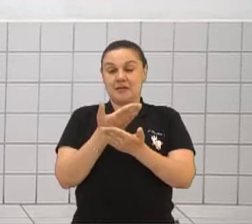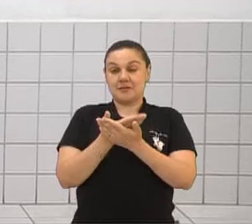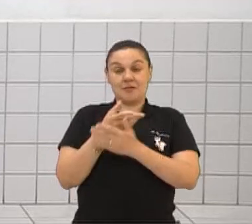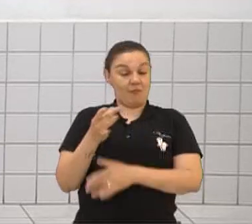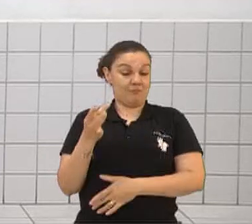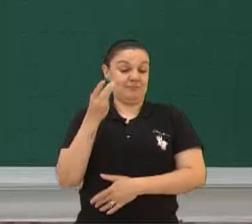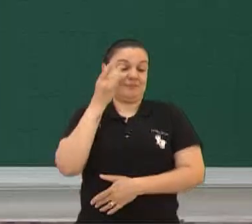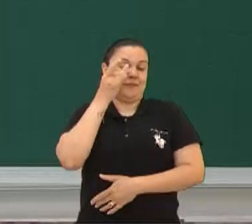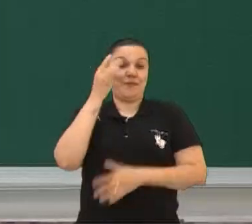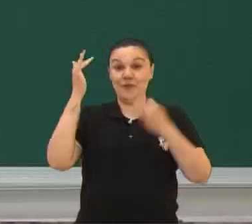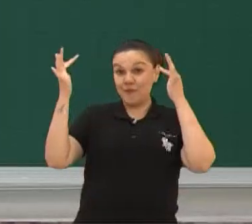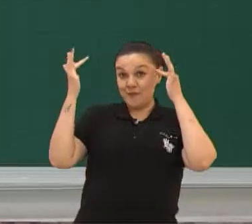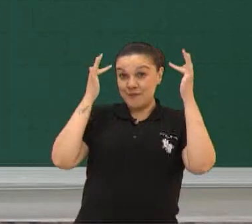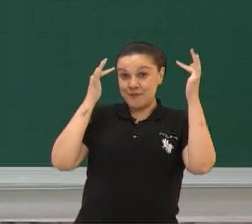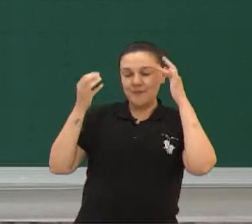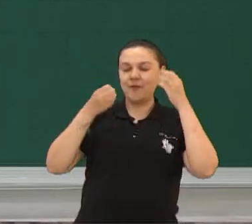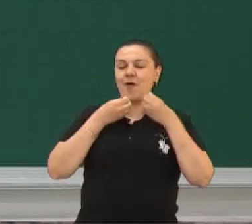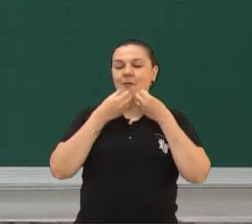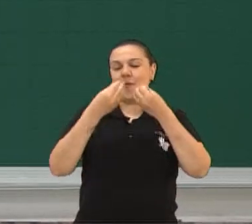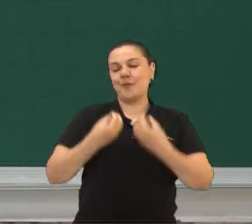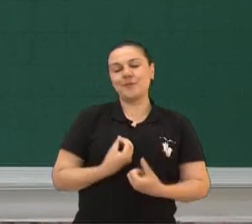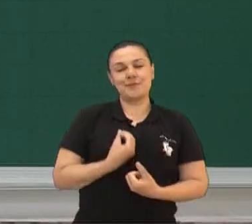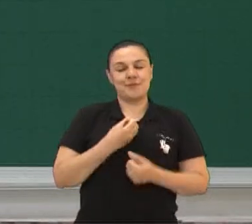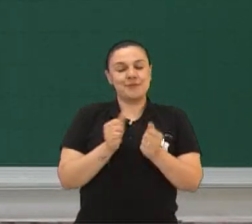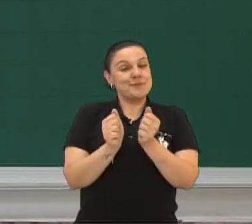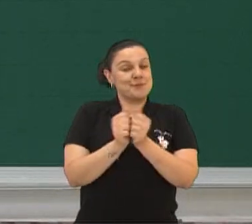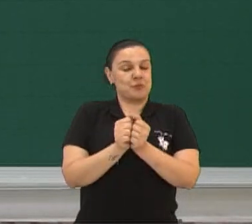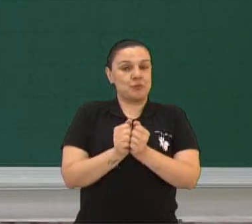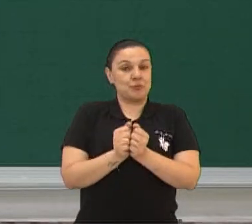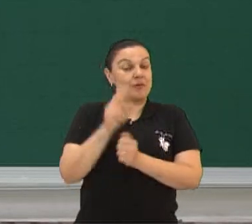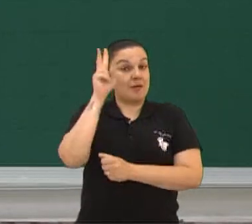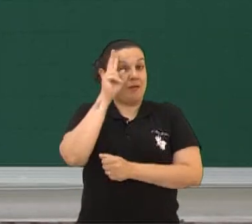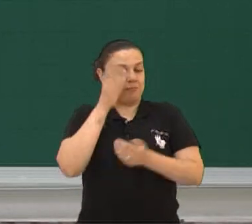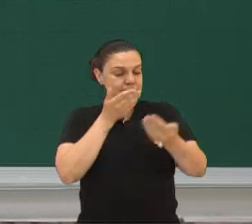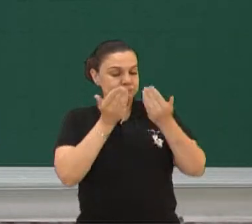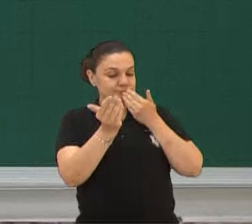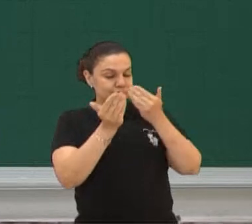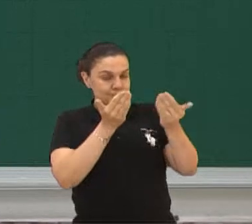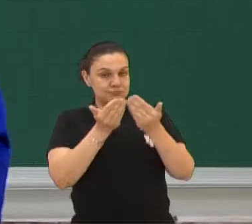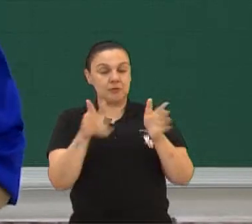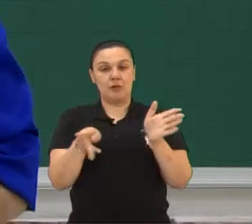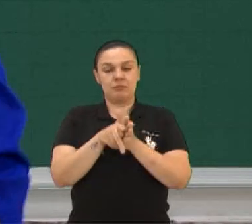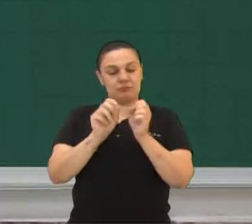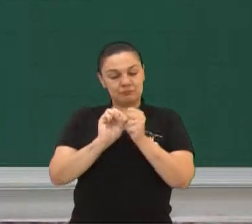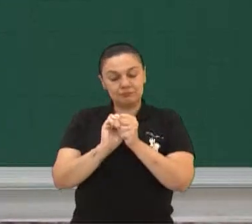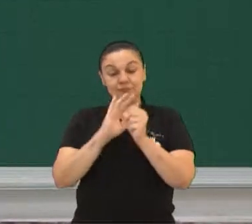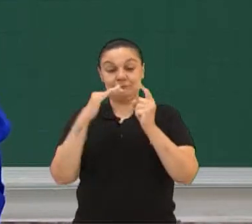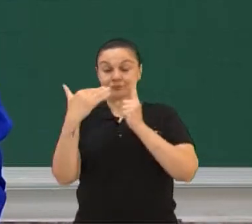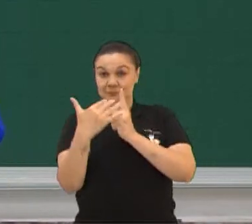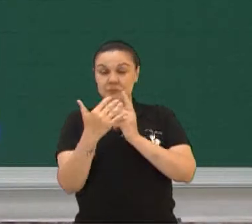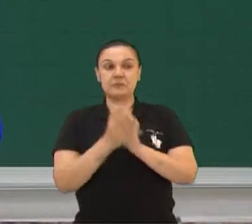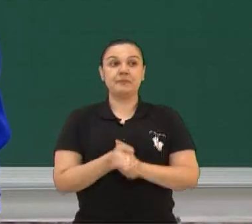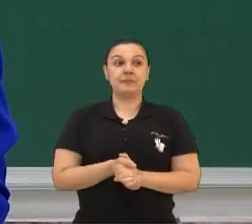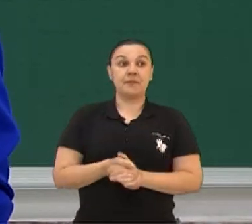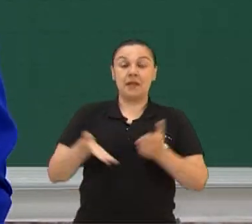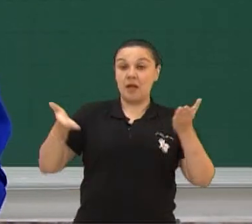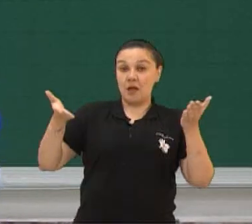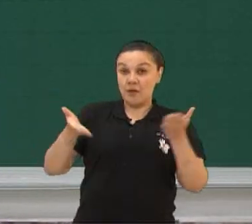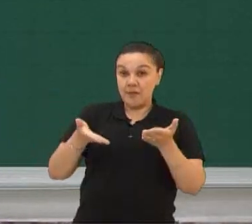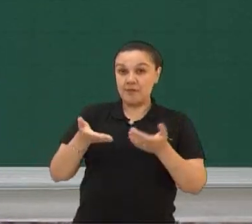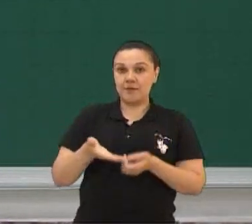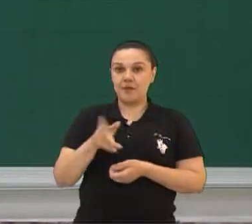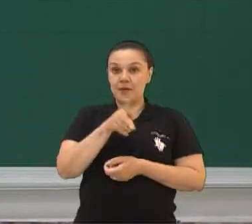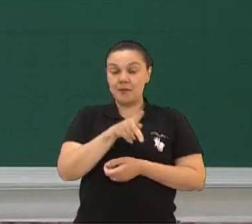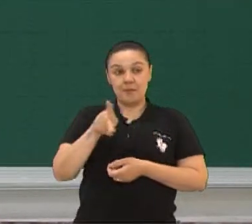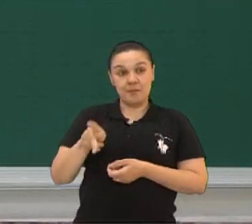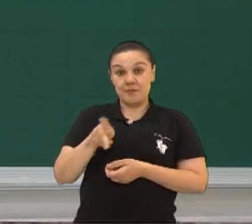vivo de filosofia. Que bom que vocês estão com a gente aí. Lembre-se de interagir com a gente aí nas redes sociais, tá? E o professor